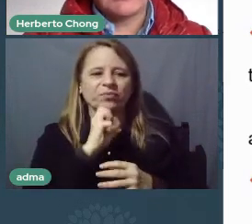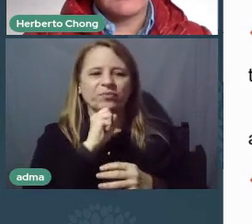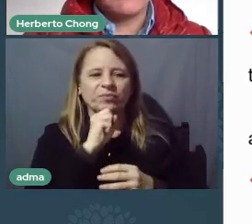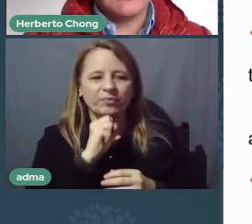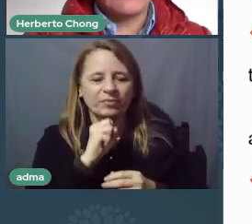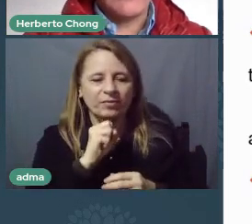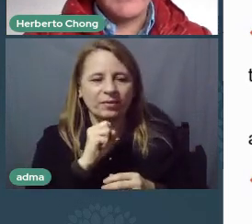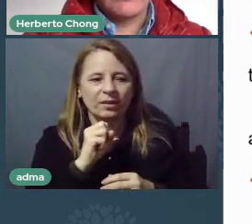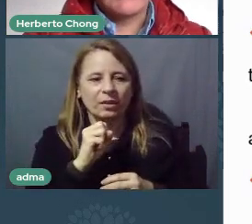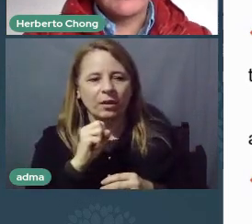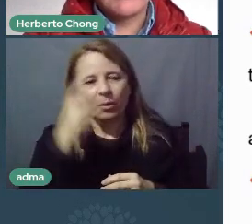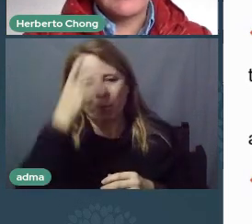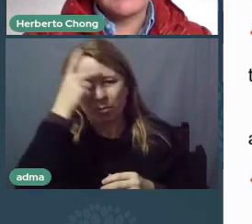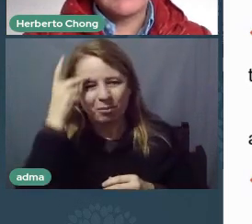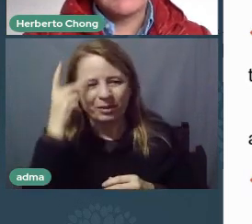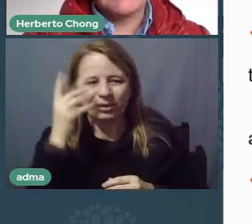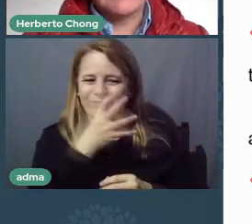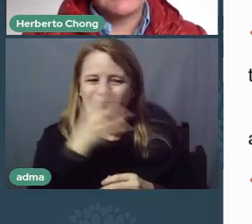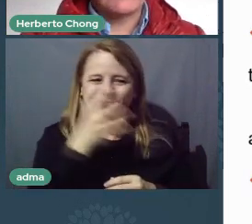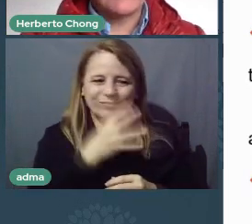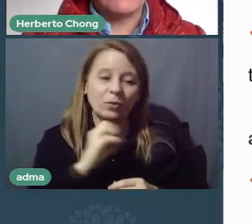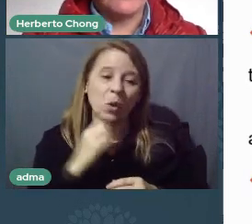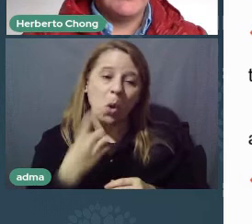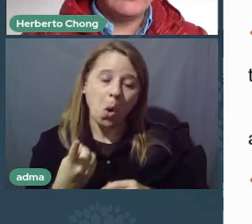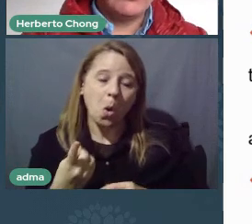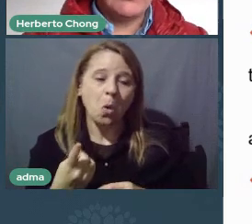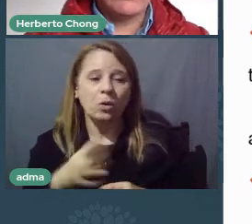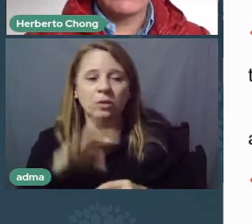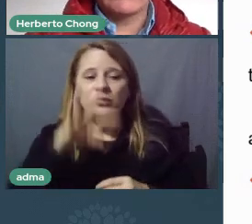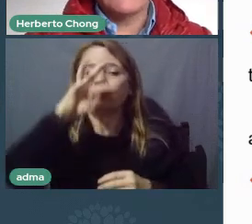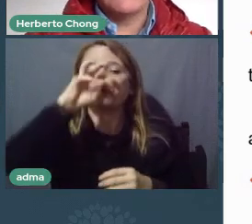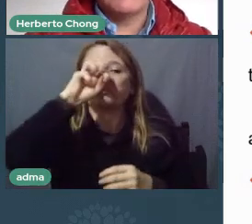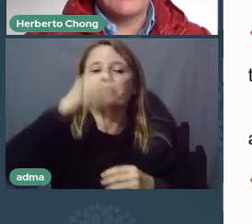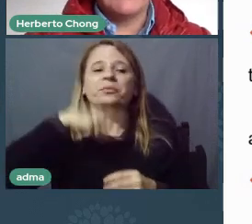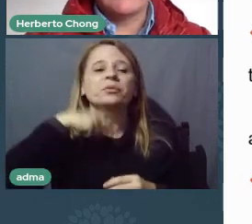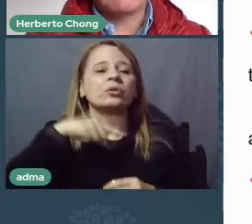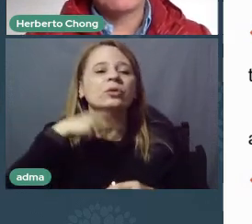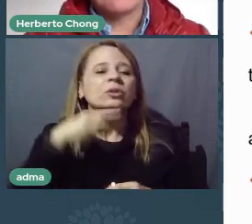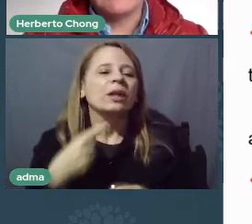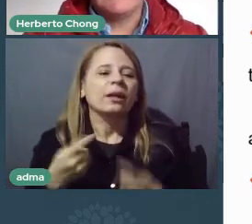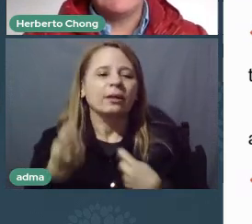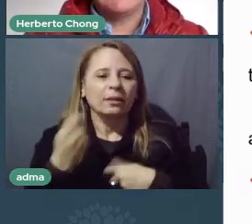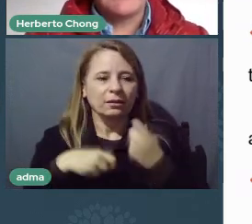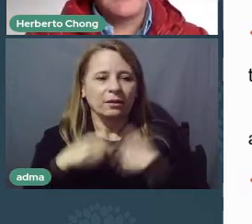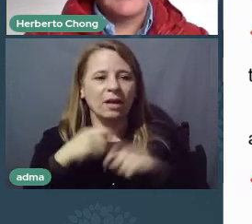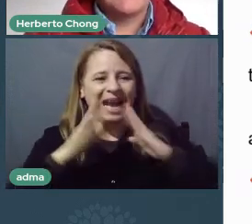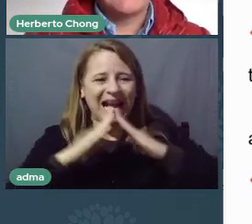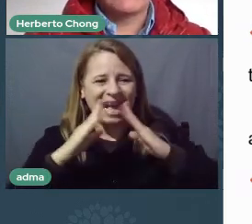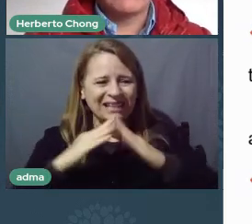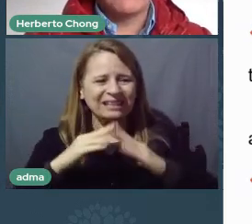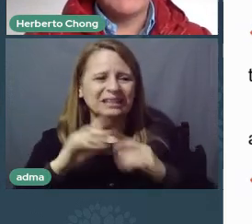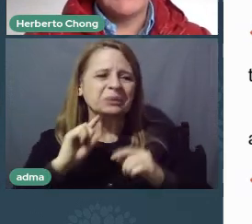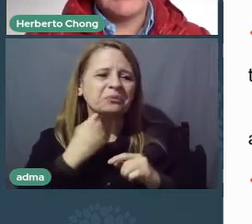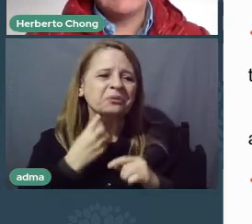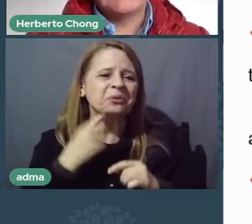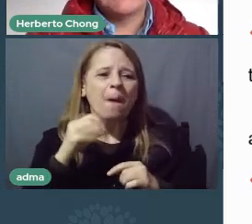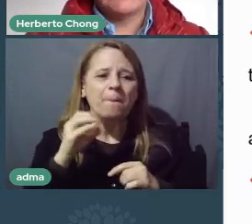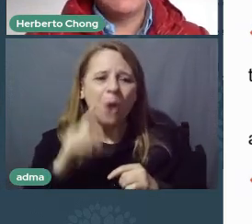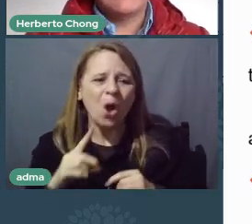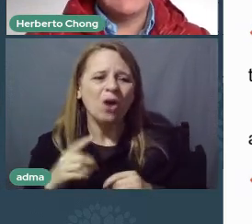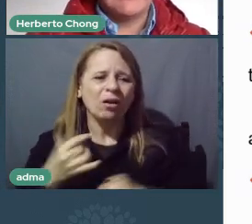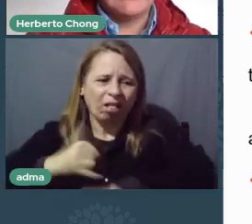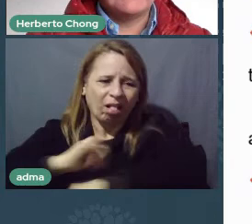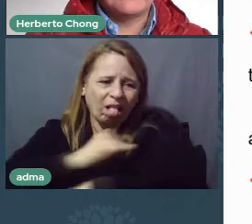rebelde ao tratamento, ou que a técnica inalatória é ruim, ou que o controle de ambiente não auxilia, ele tem